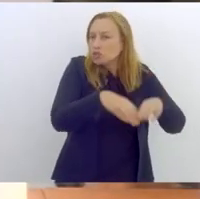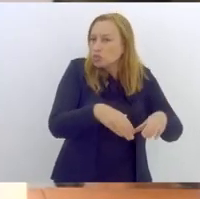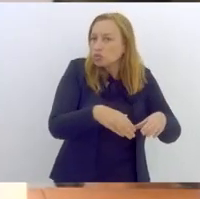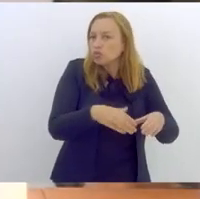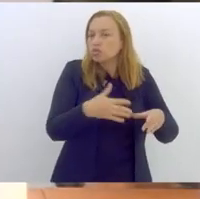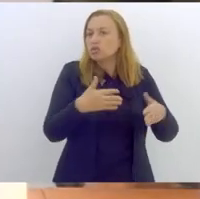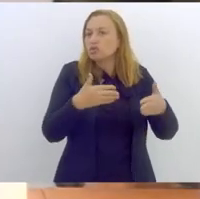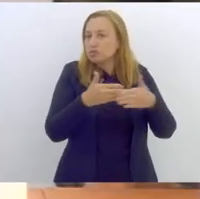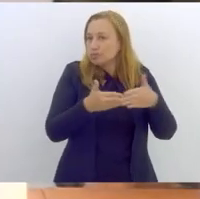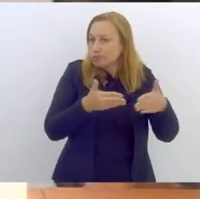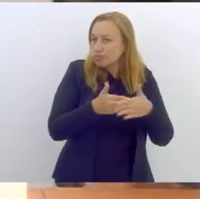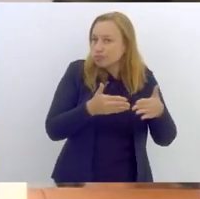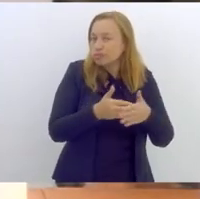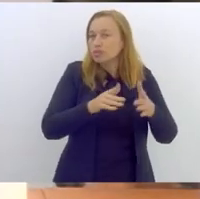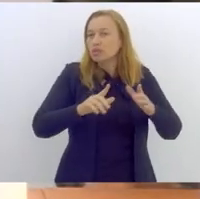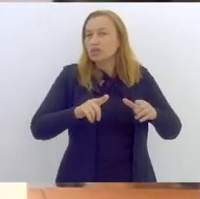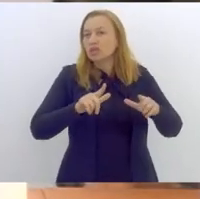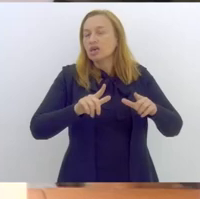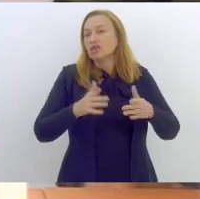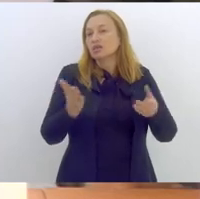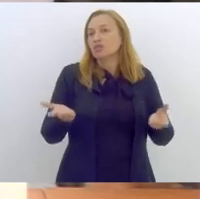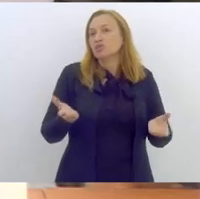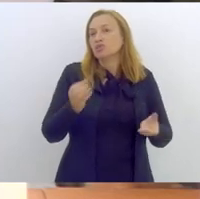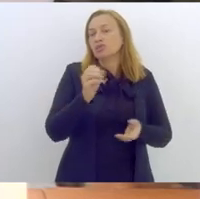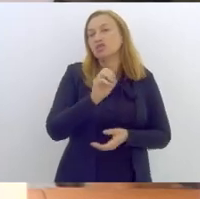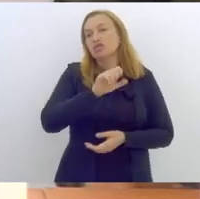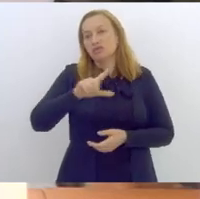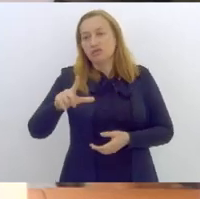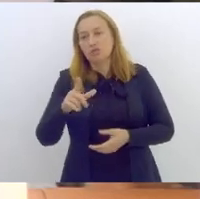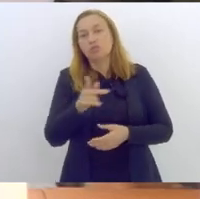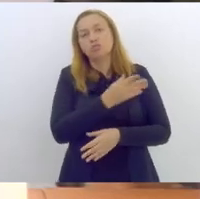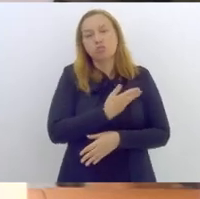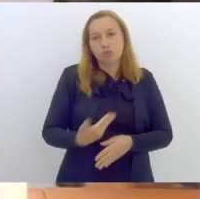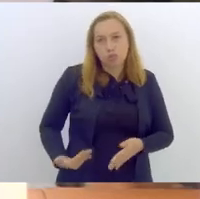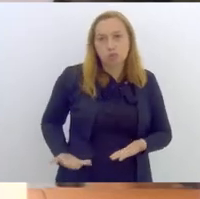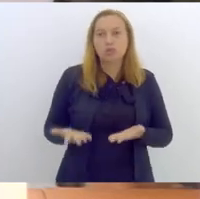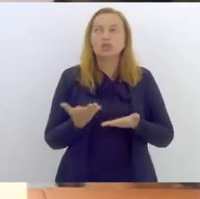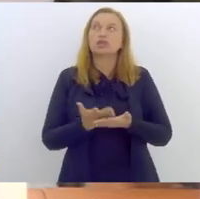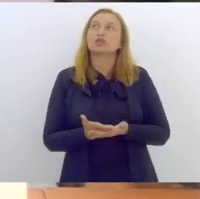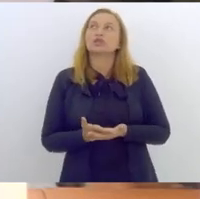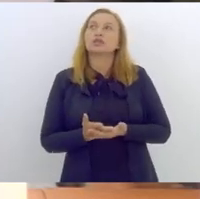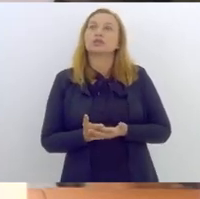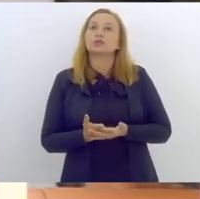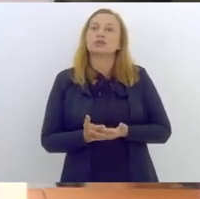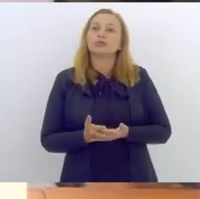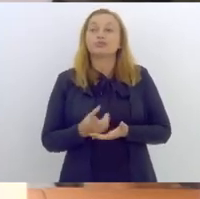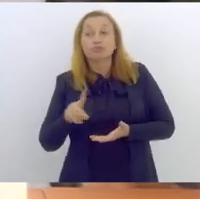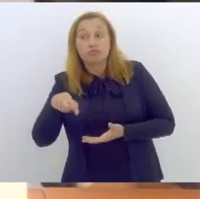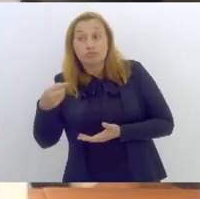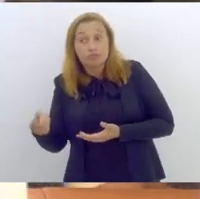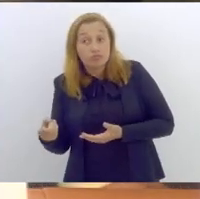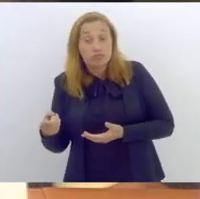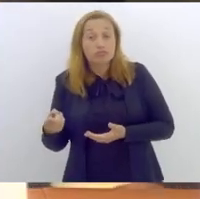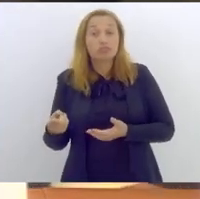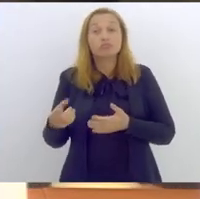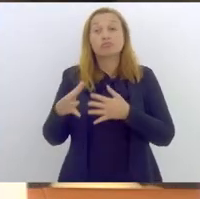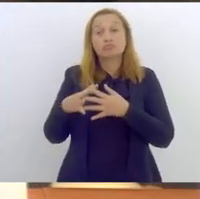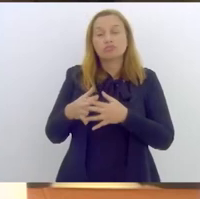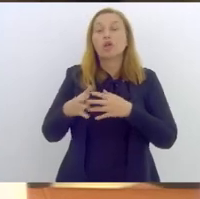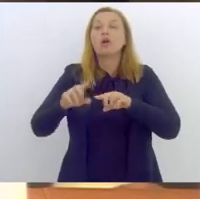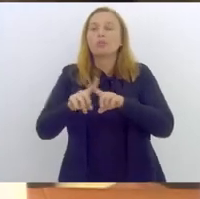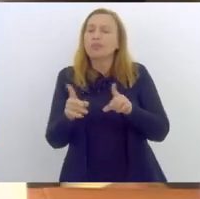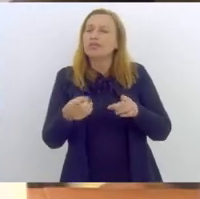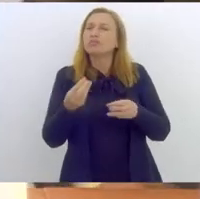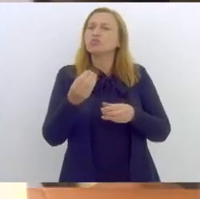entrada já de ação civil pública Esse concurso teve outros embrólios né Mas